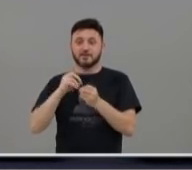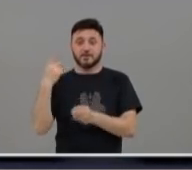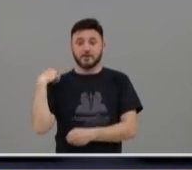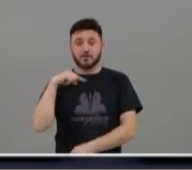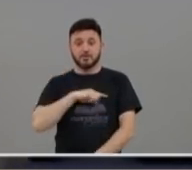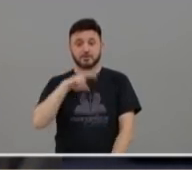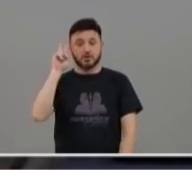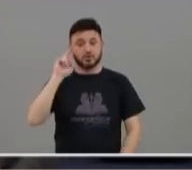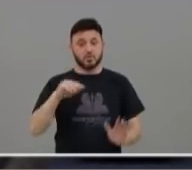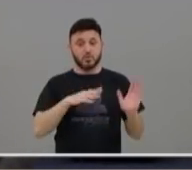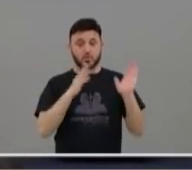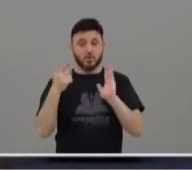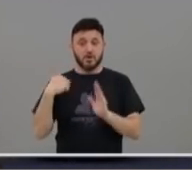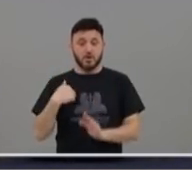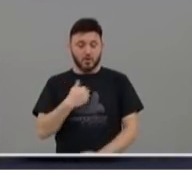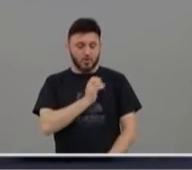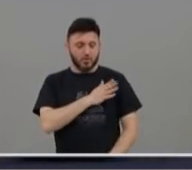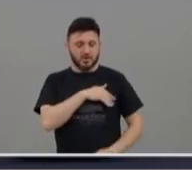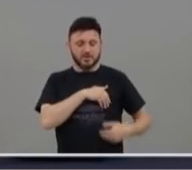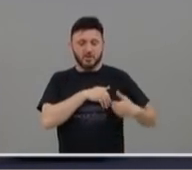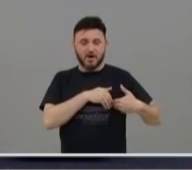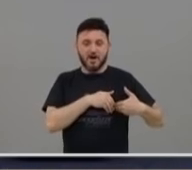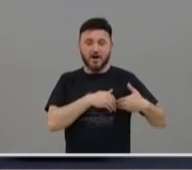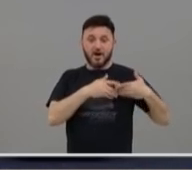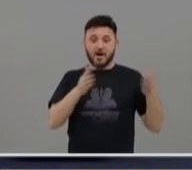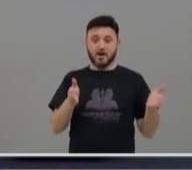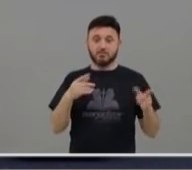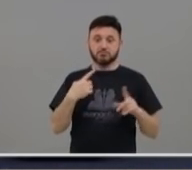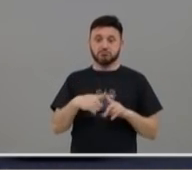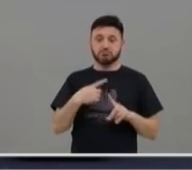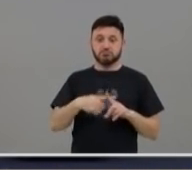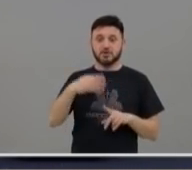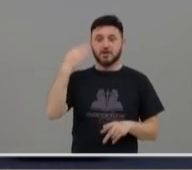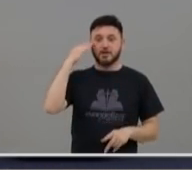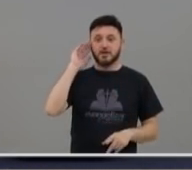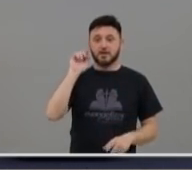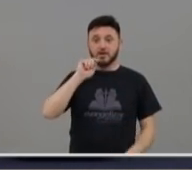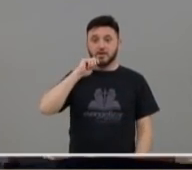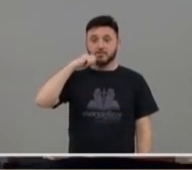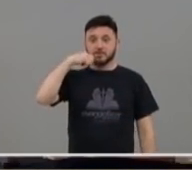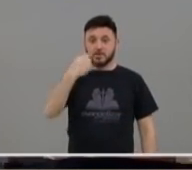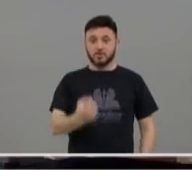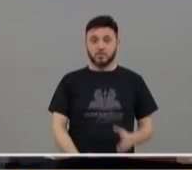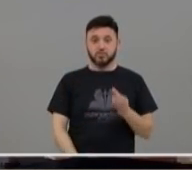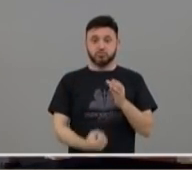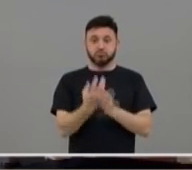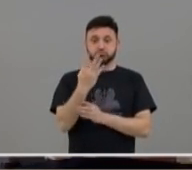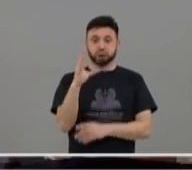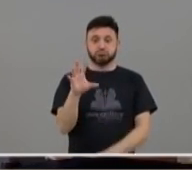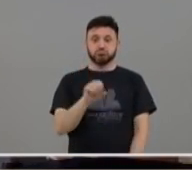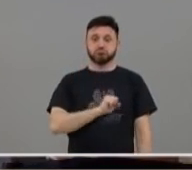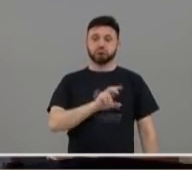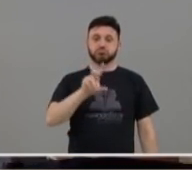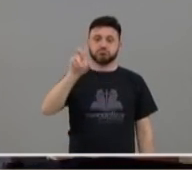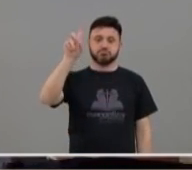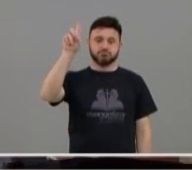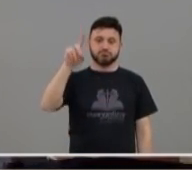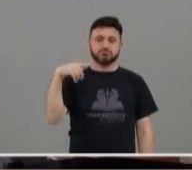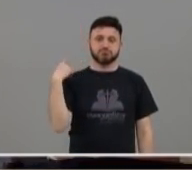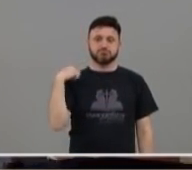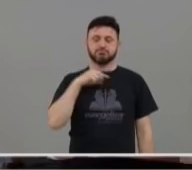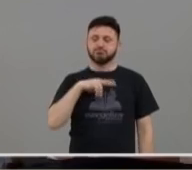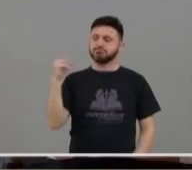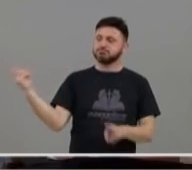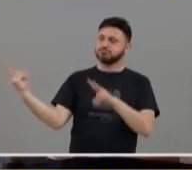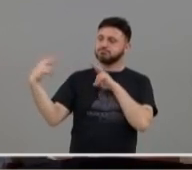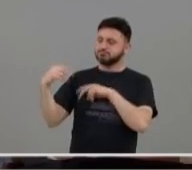história. E aí eu rasgo o coração para entender esse mistério que brota do amor de Deus. A gente olha para o outro e fala